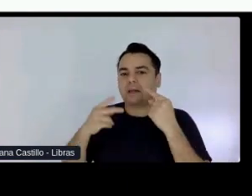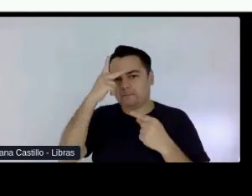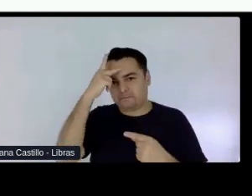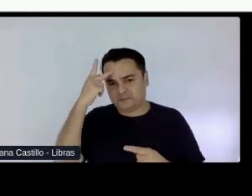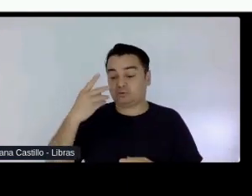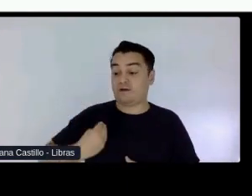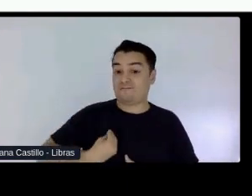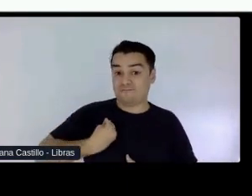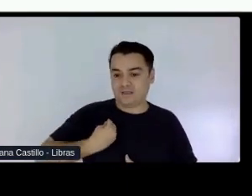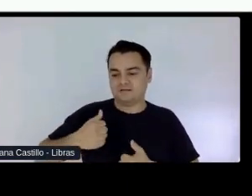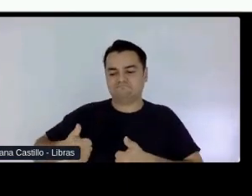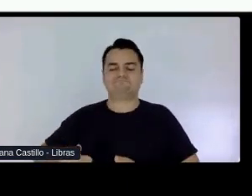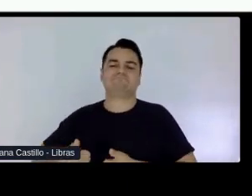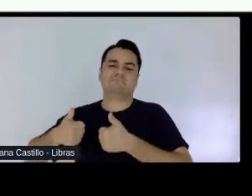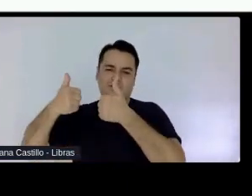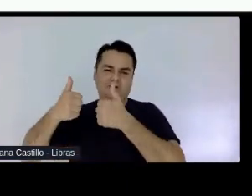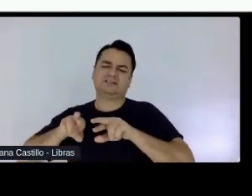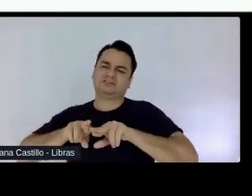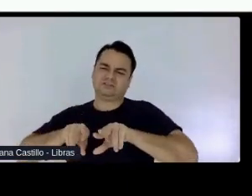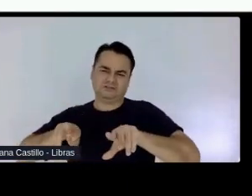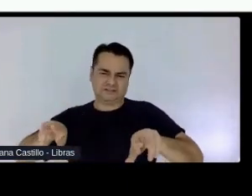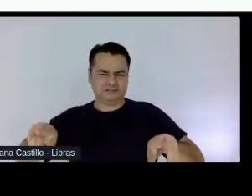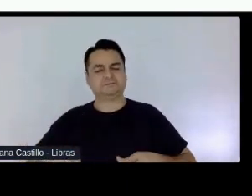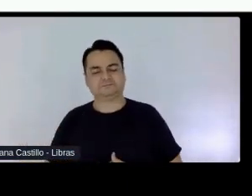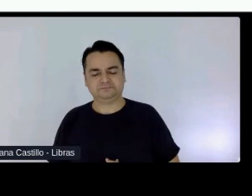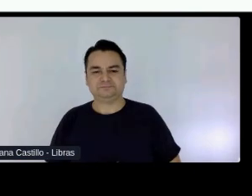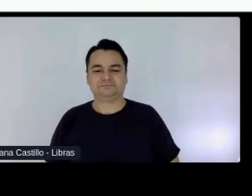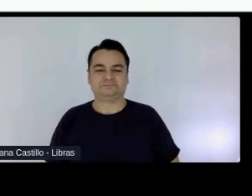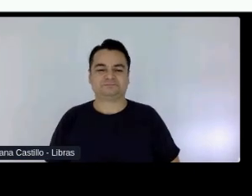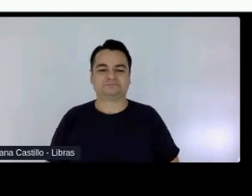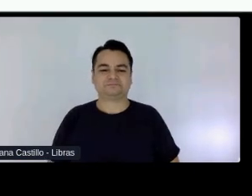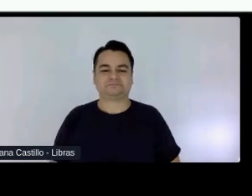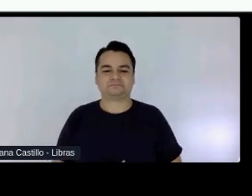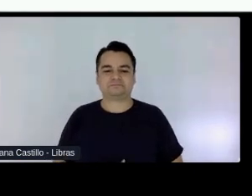pessoas, né? Então, aí de diversas formas, como a gente está se propondo aqui.